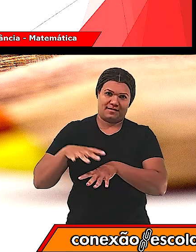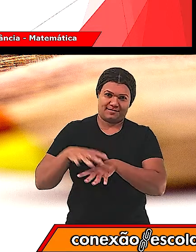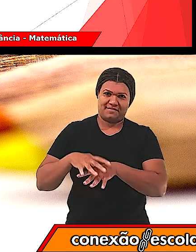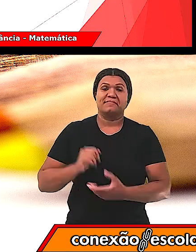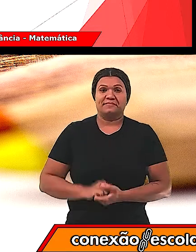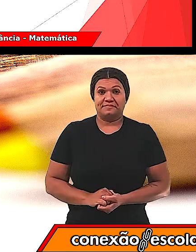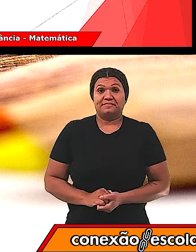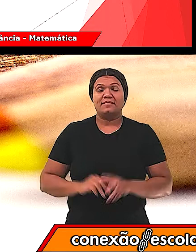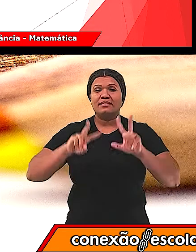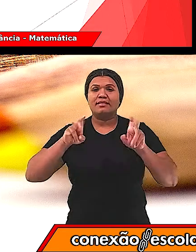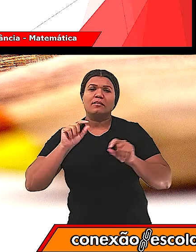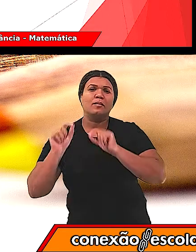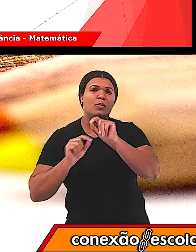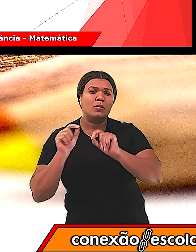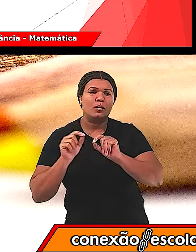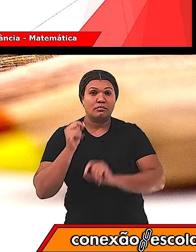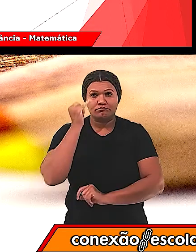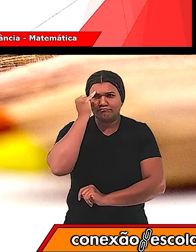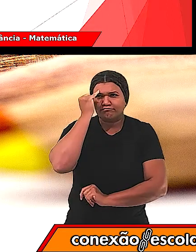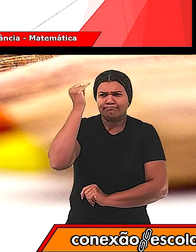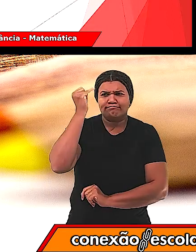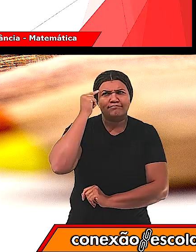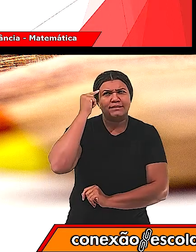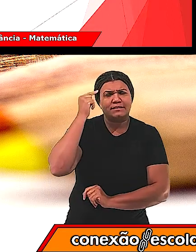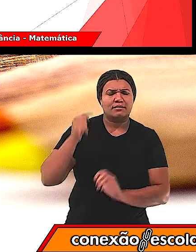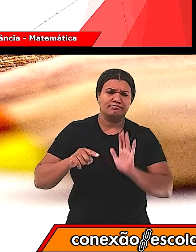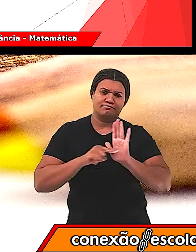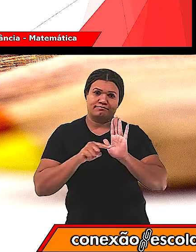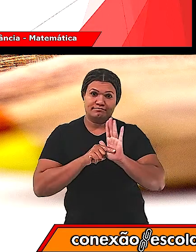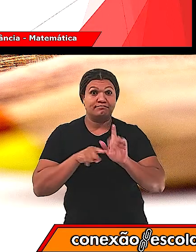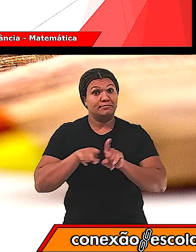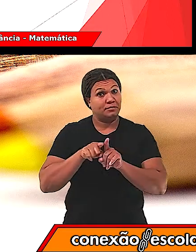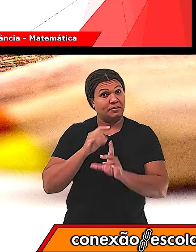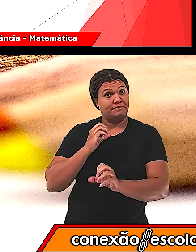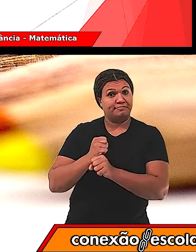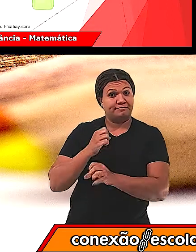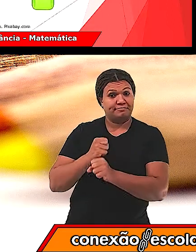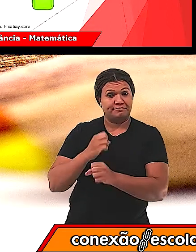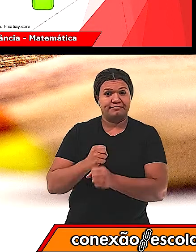matemática, com o tema Ideias de adição e subtração.